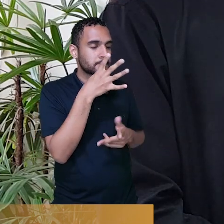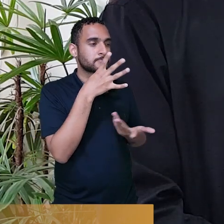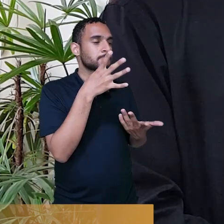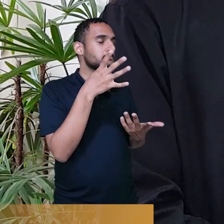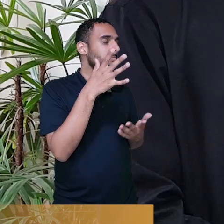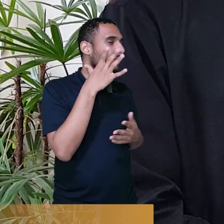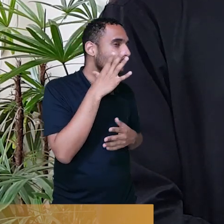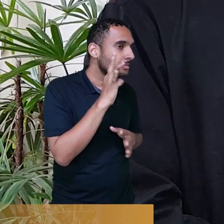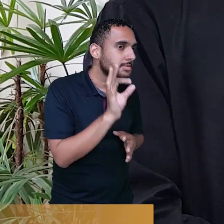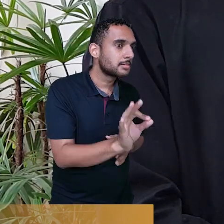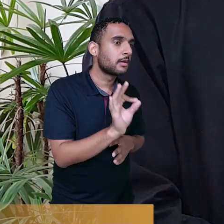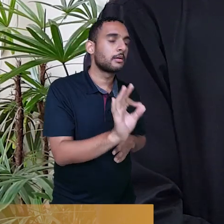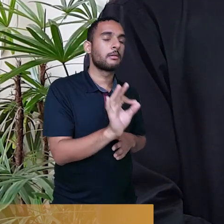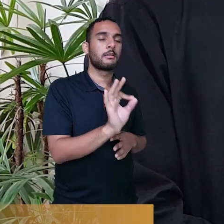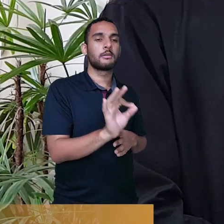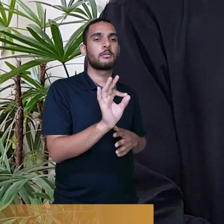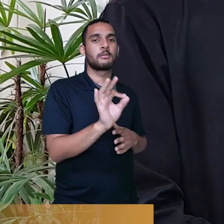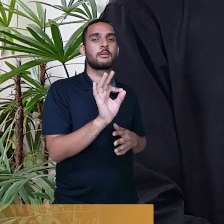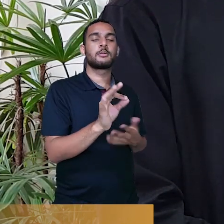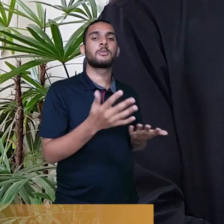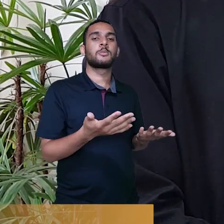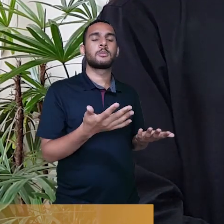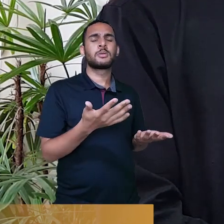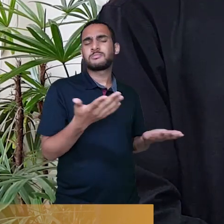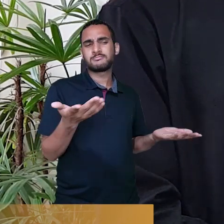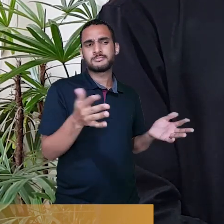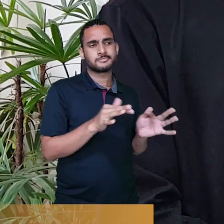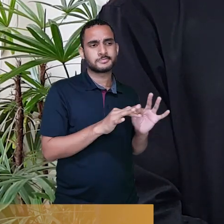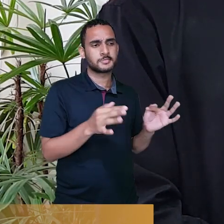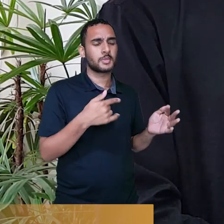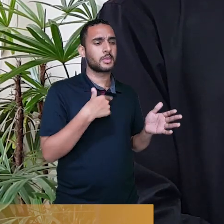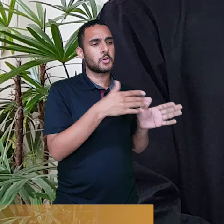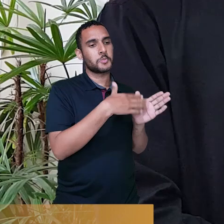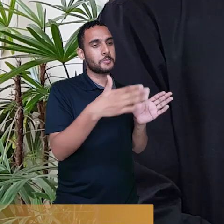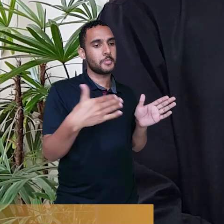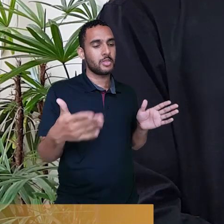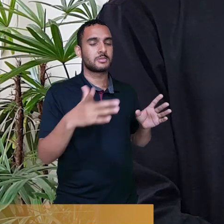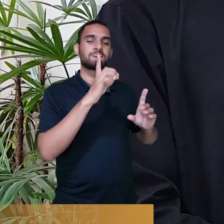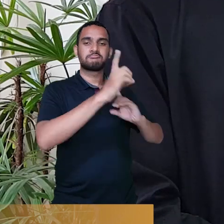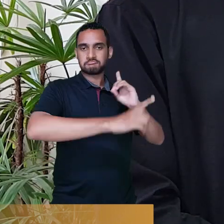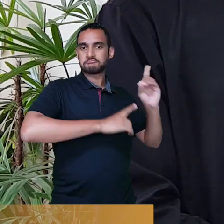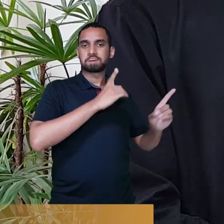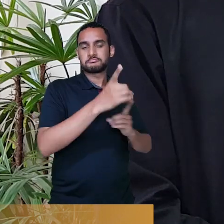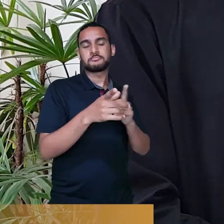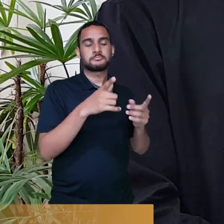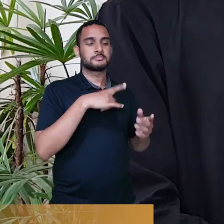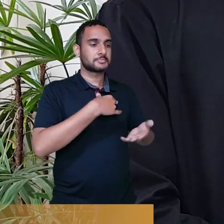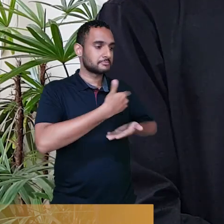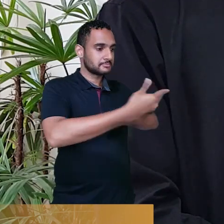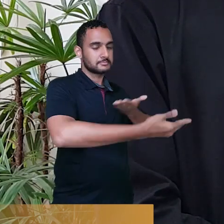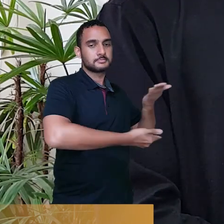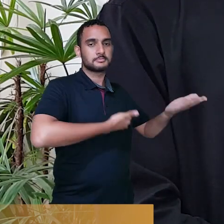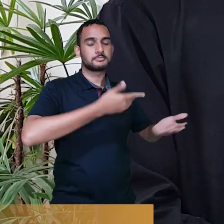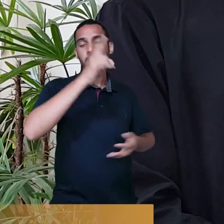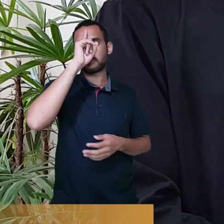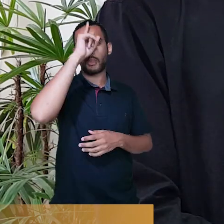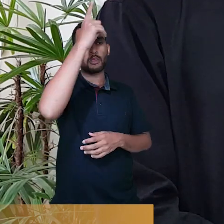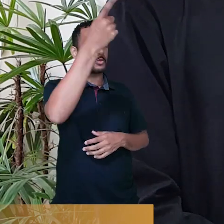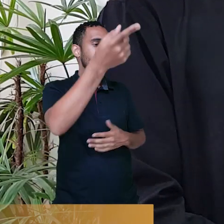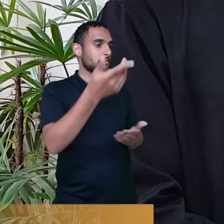ouvir então é é basicamente isso é um processo muito dinâmico e interativo